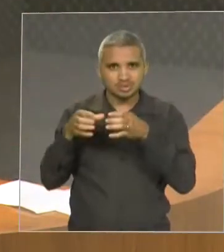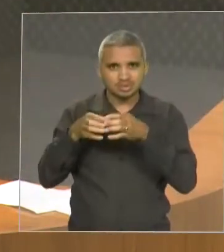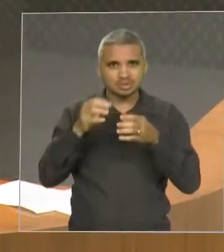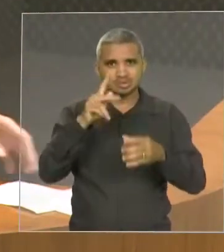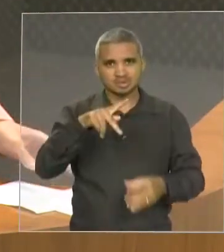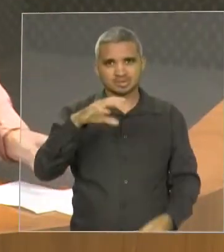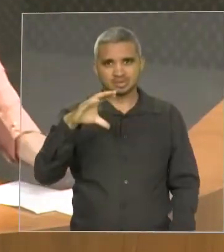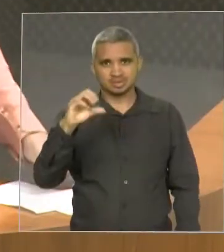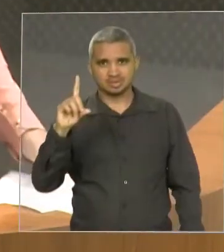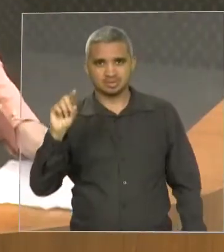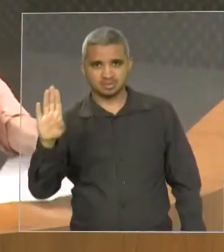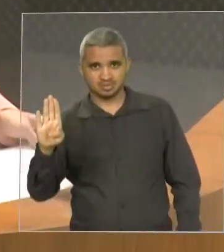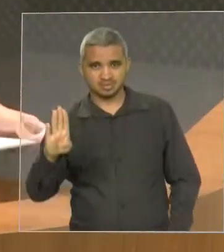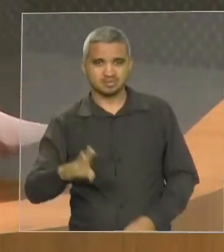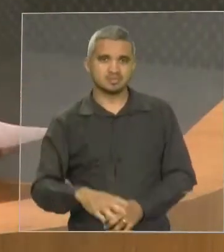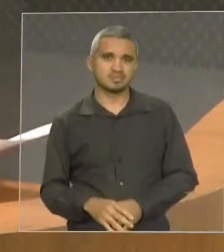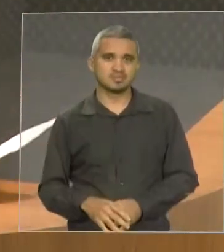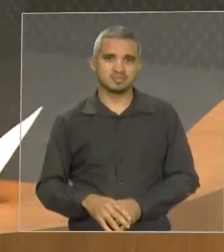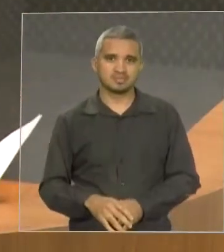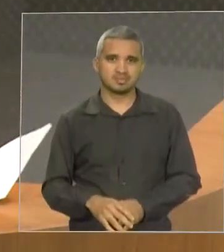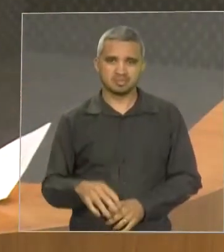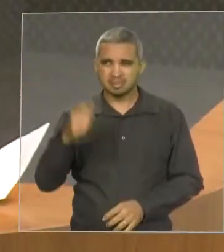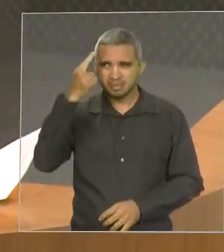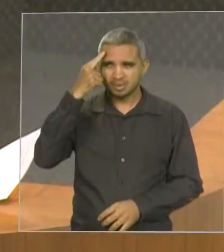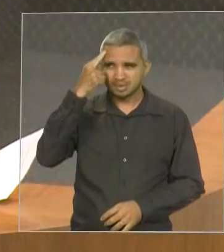Eu quero saber se isso é normal.